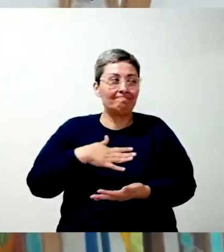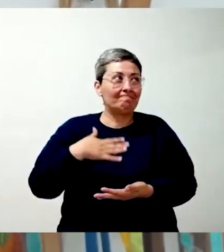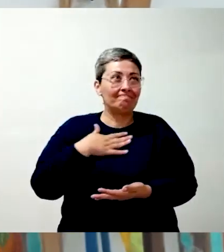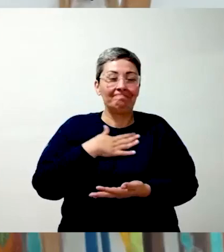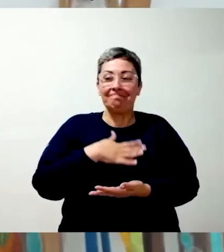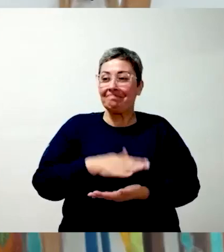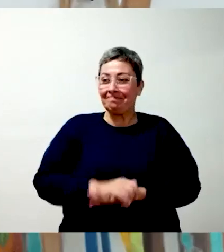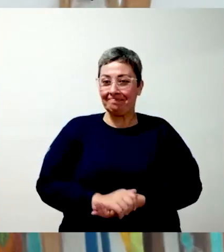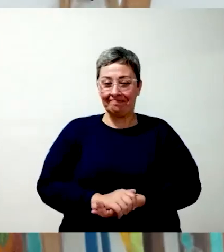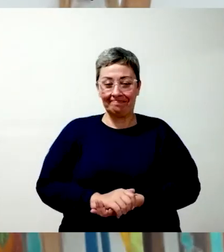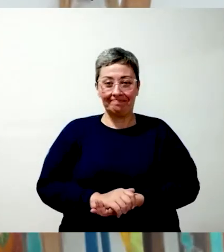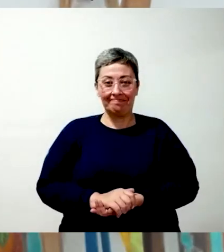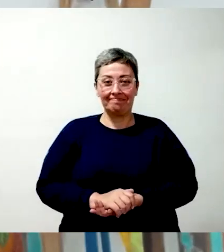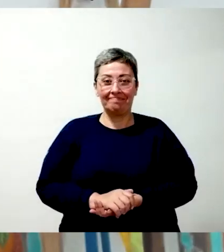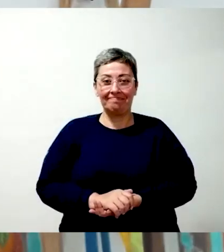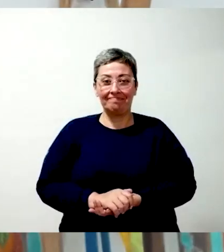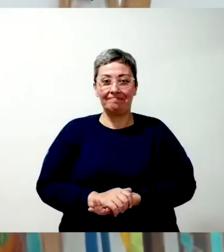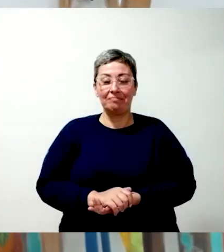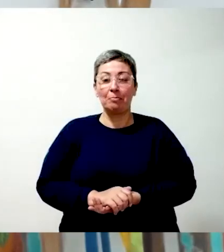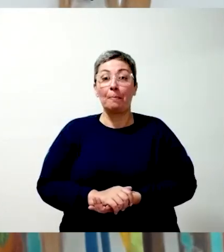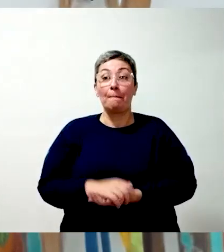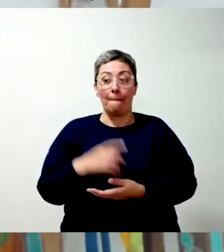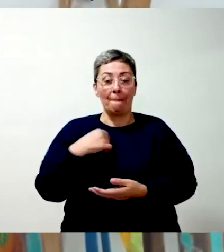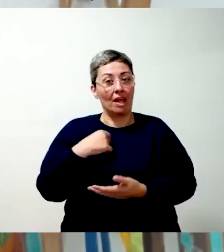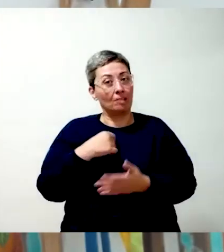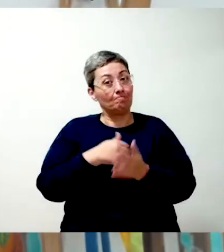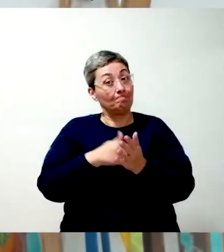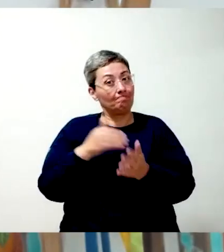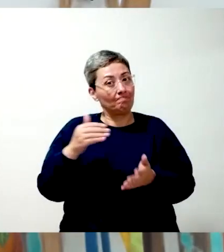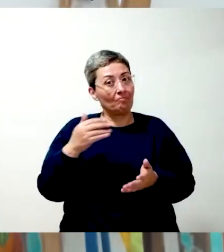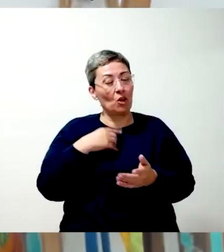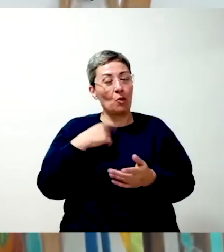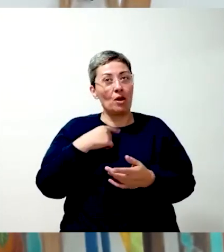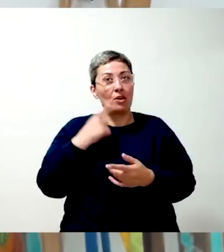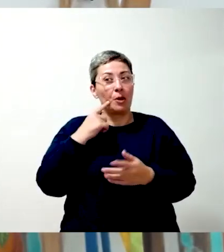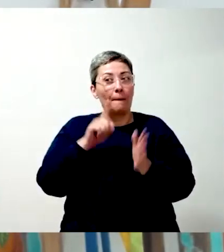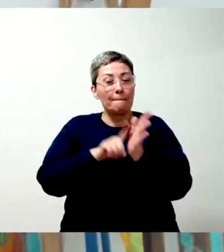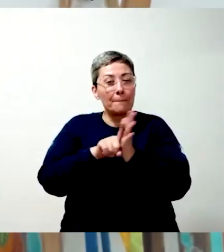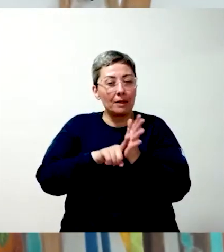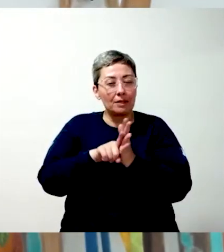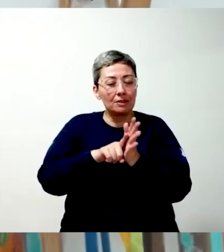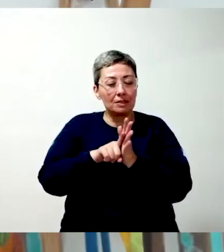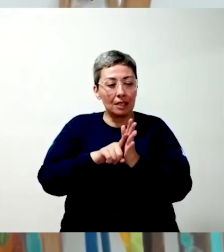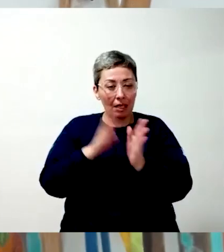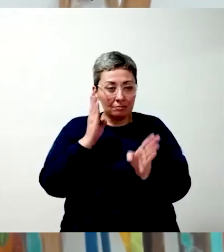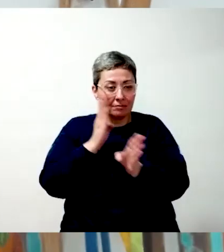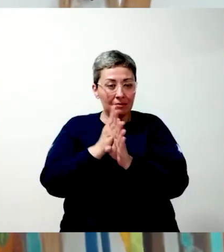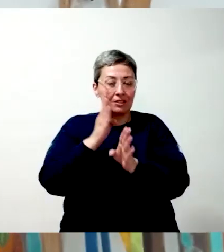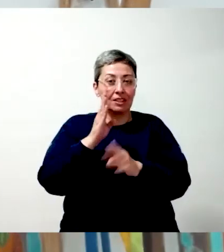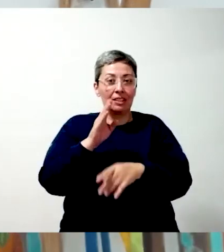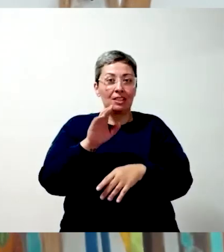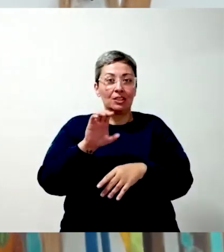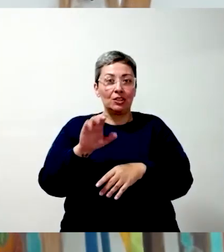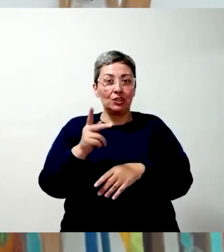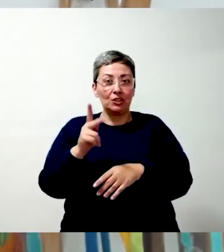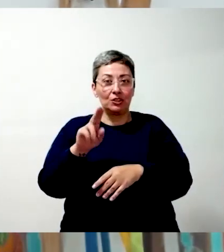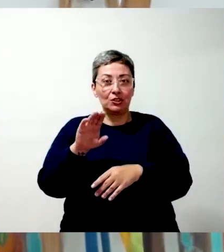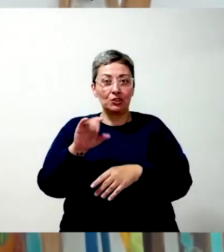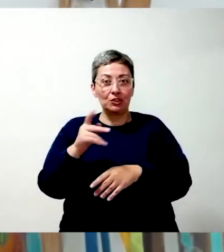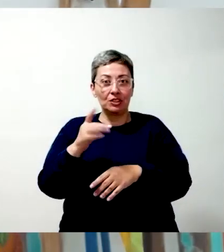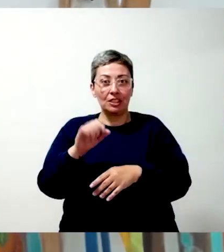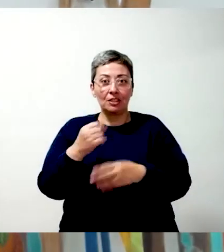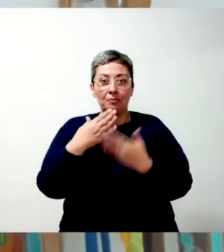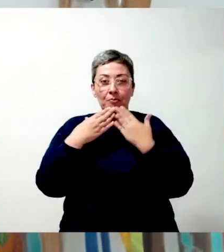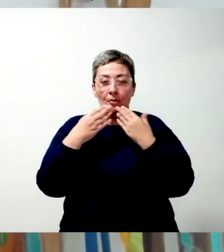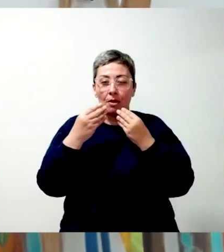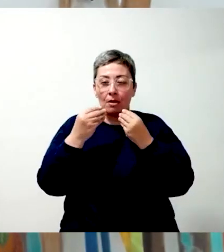se delicia. Ai, eu confesso a vocês que quando eu pesquisei o que era chuchito,